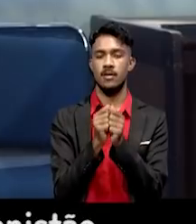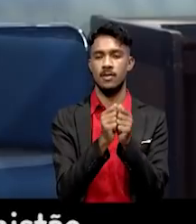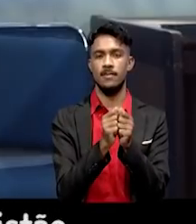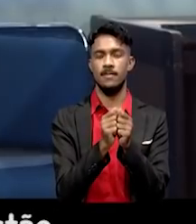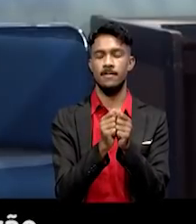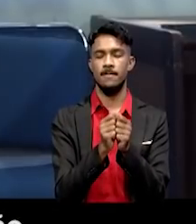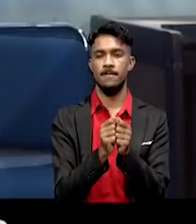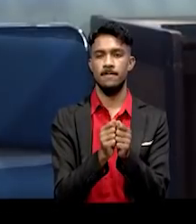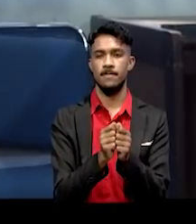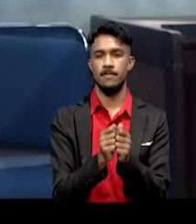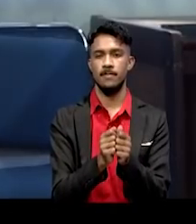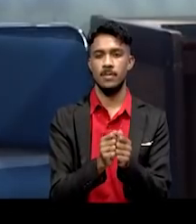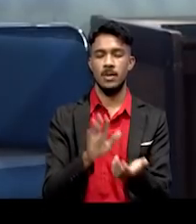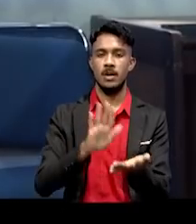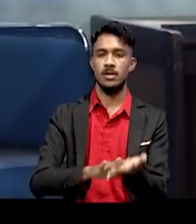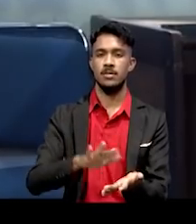espírito